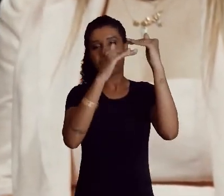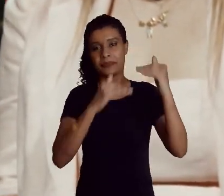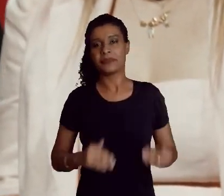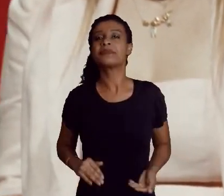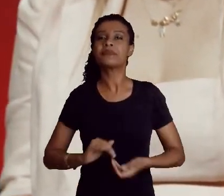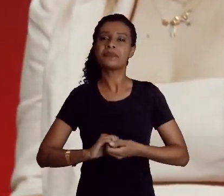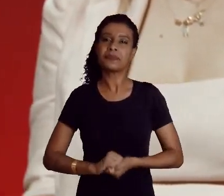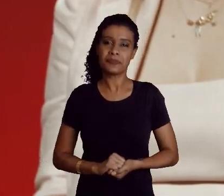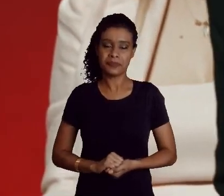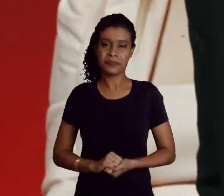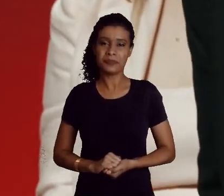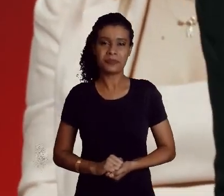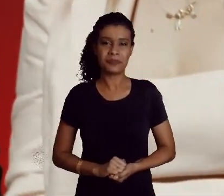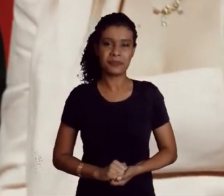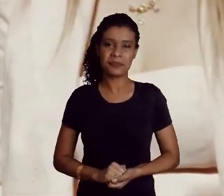Ok.